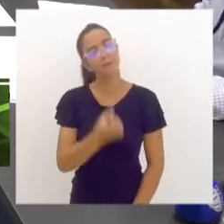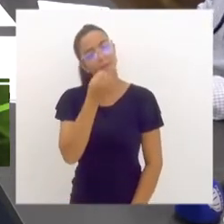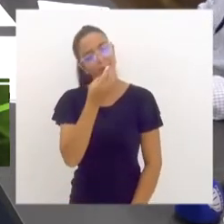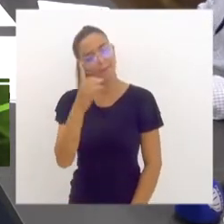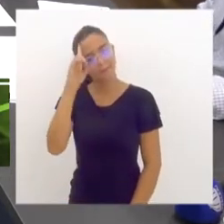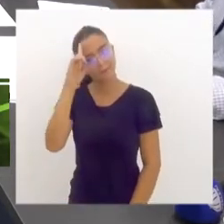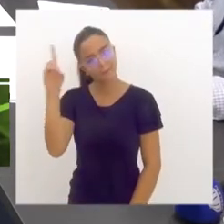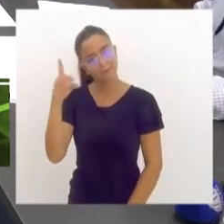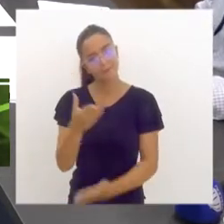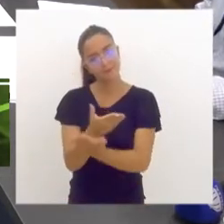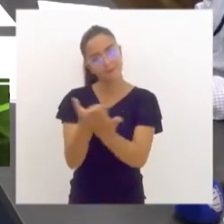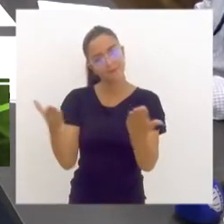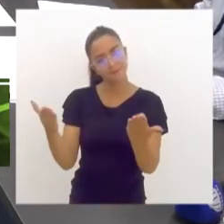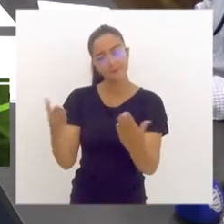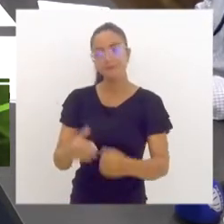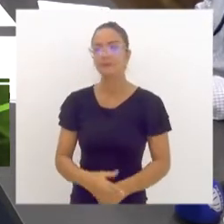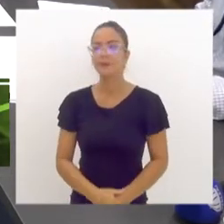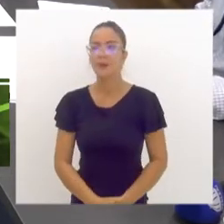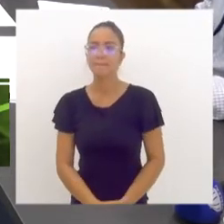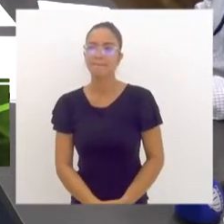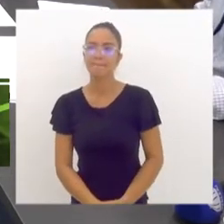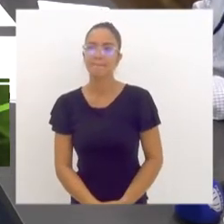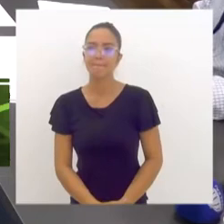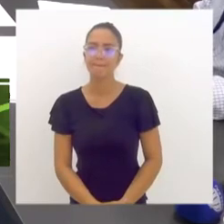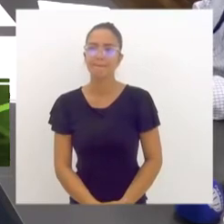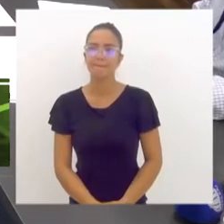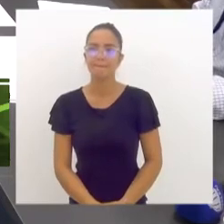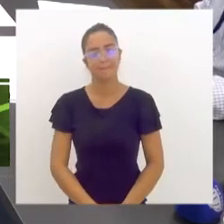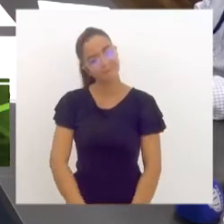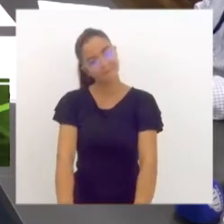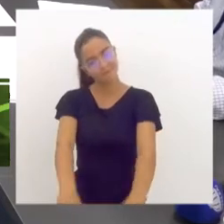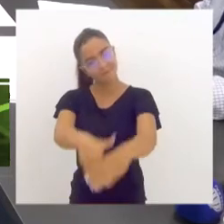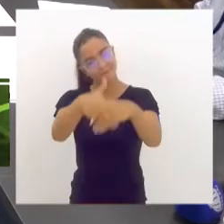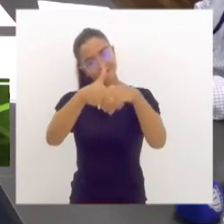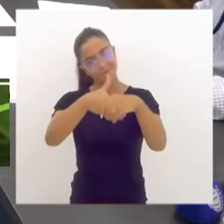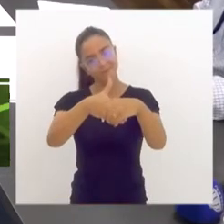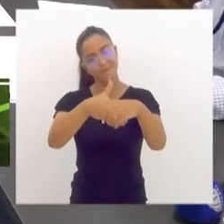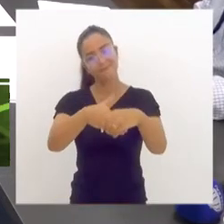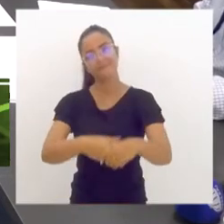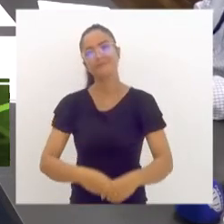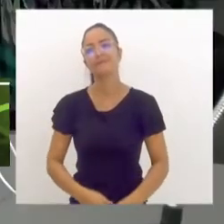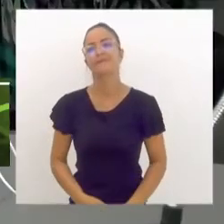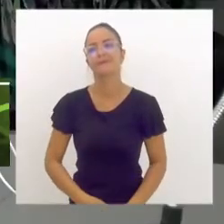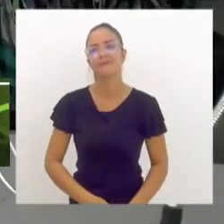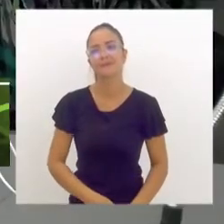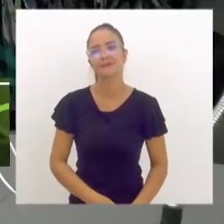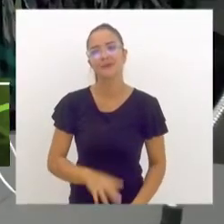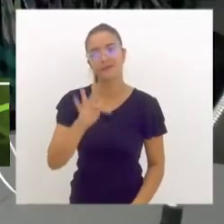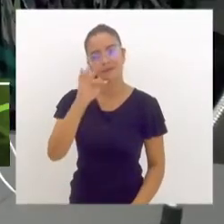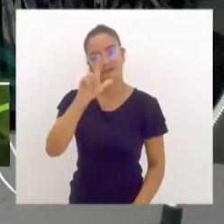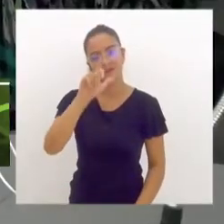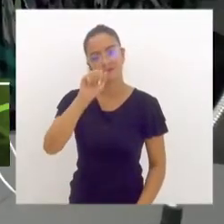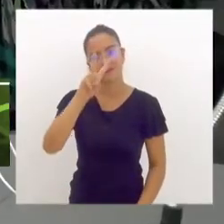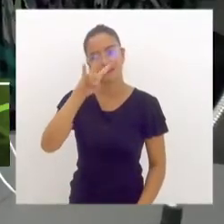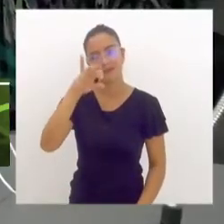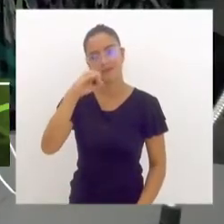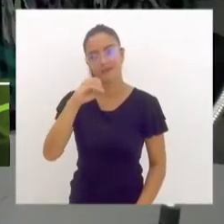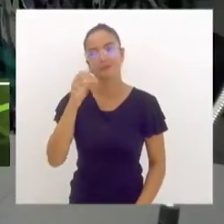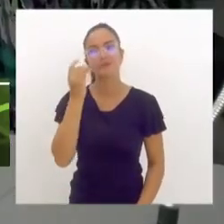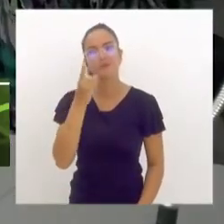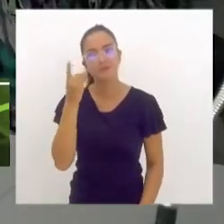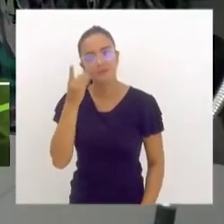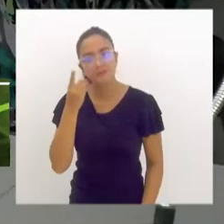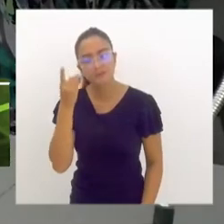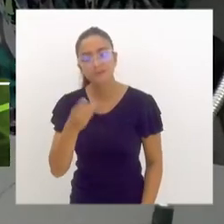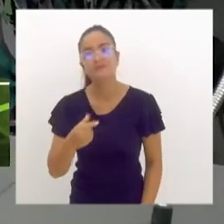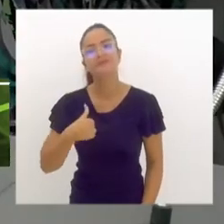Bom dia a todas e todos. Saúdo os presentes na sua pessoa, deputado Flávio. Mais uma vez é um prazer estar aqui